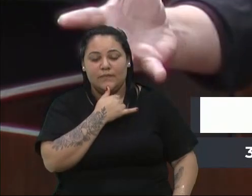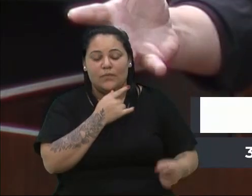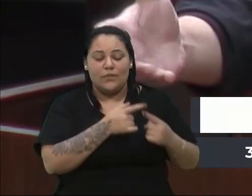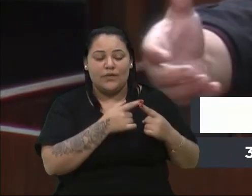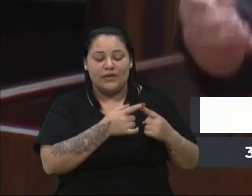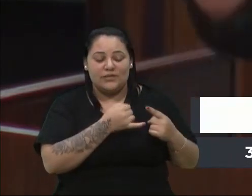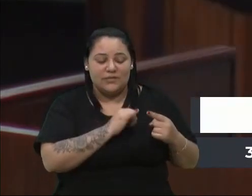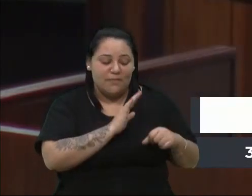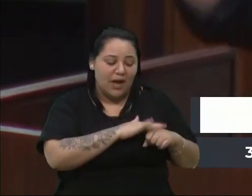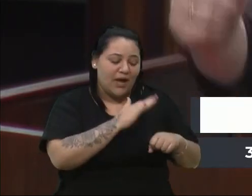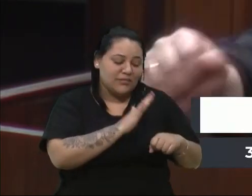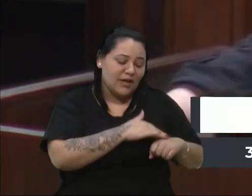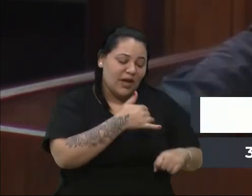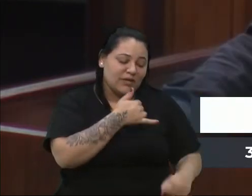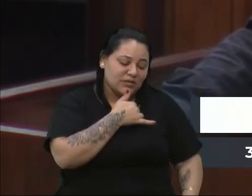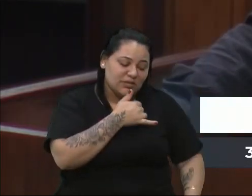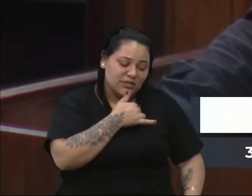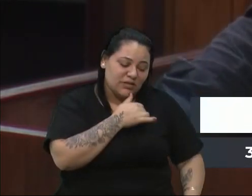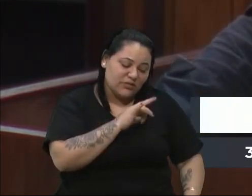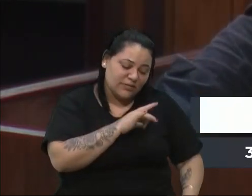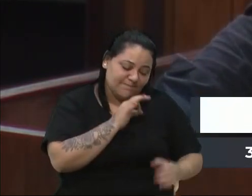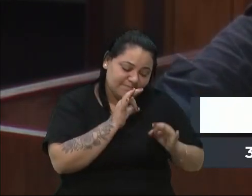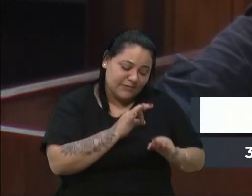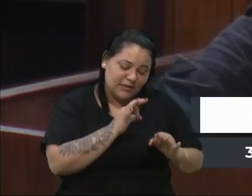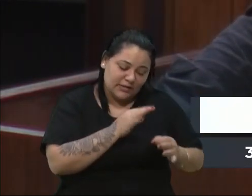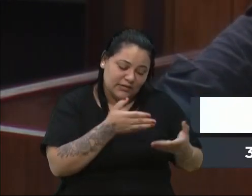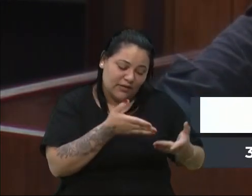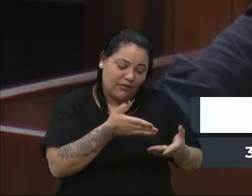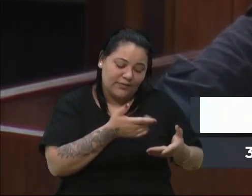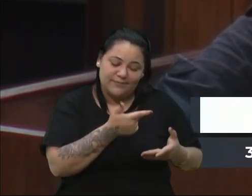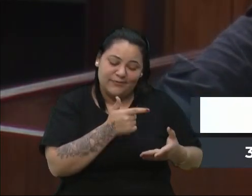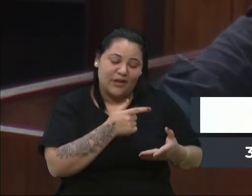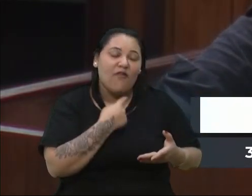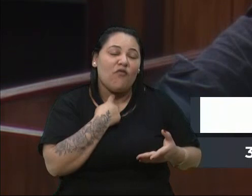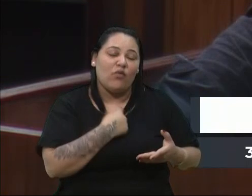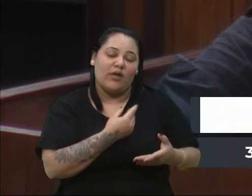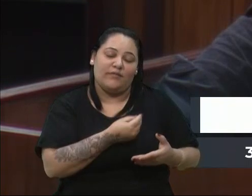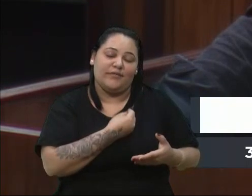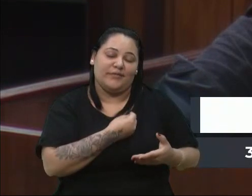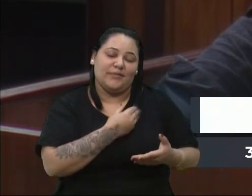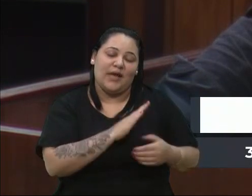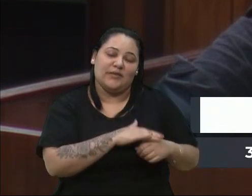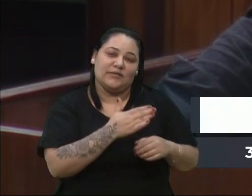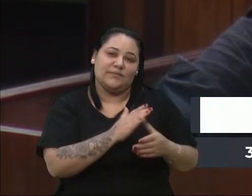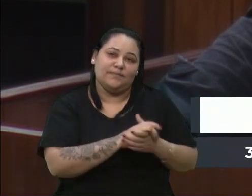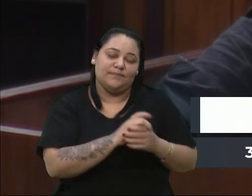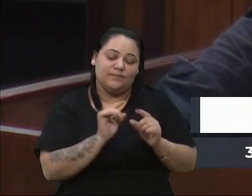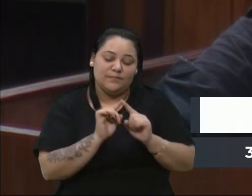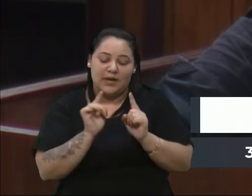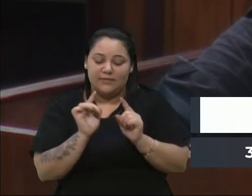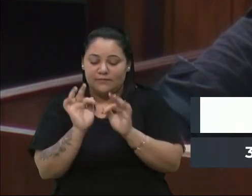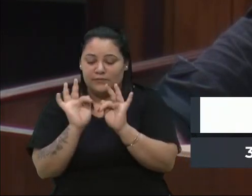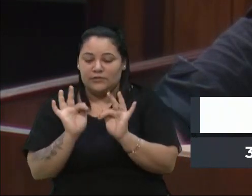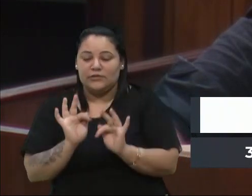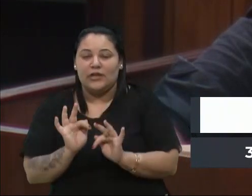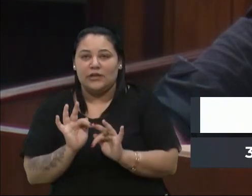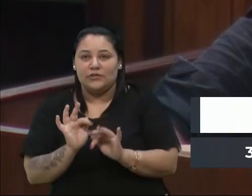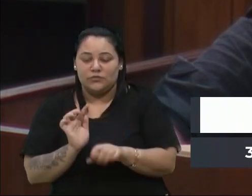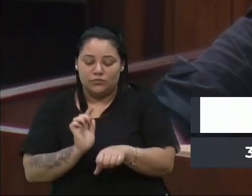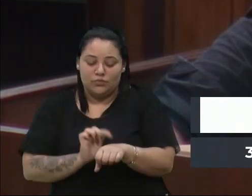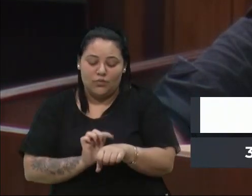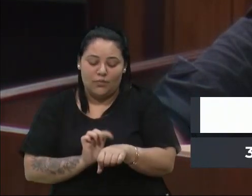mais tristes, nesse momento eu tenho certeza absoluta que a gente não teria vontade de viver. Mas a felicidade, os momentos